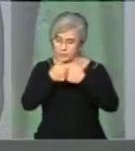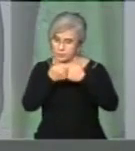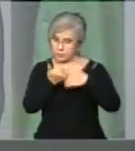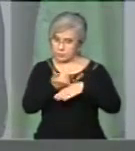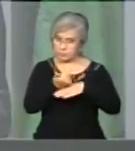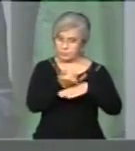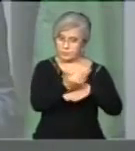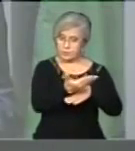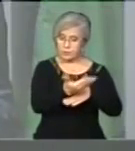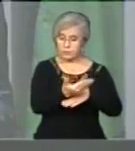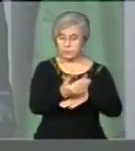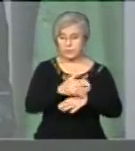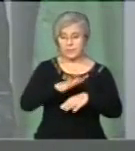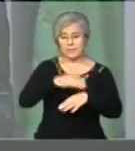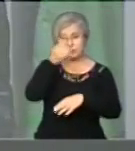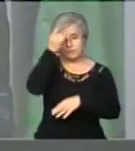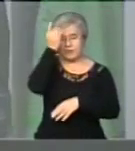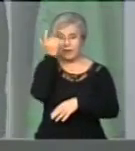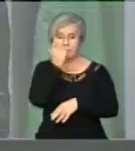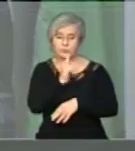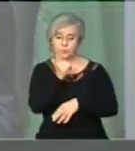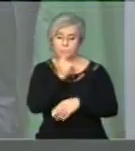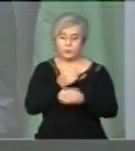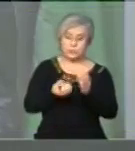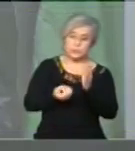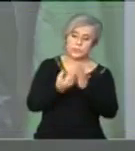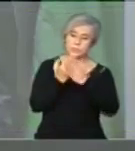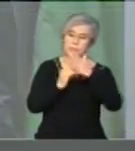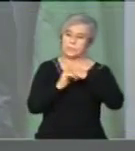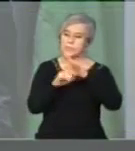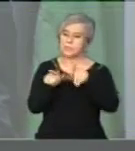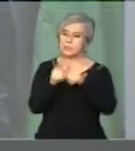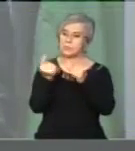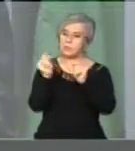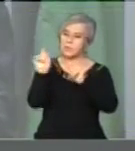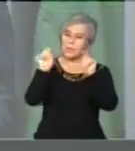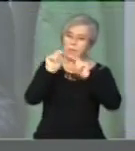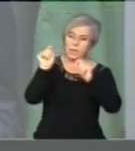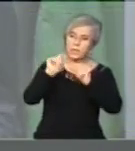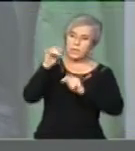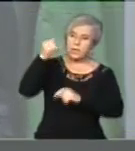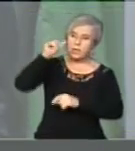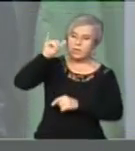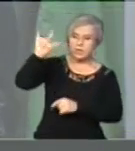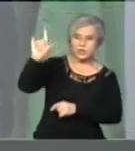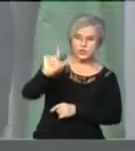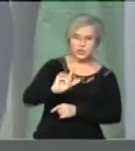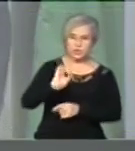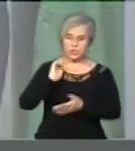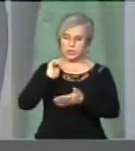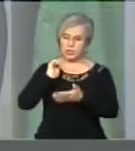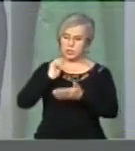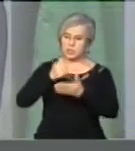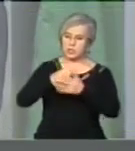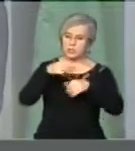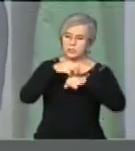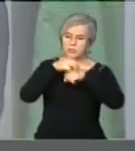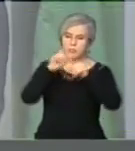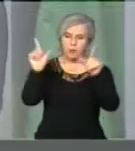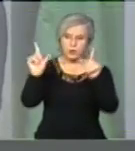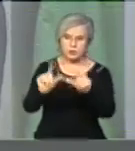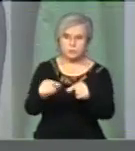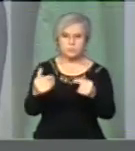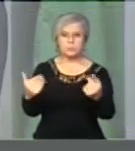com menos burocracia, uma redução do custo da energia, a facilidade dos transportes bem maiores?